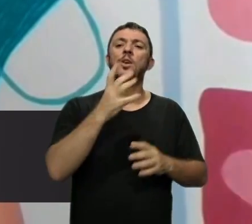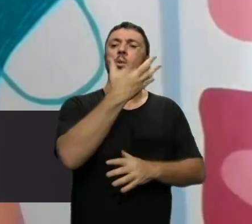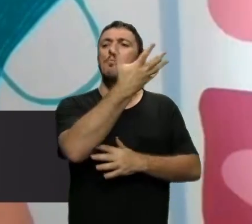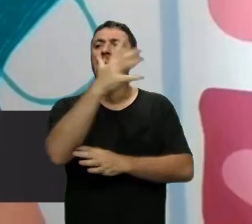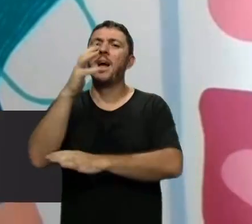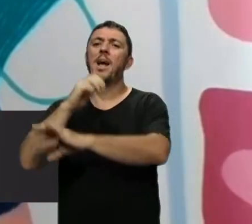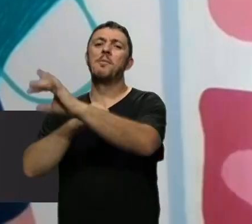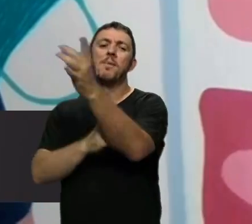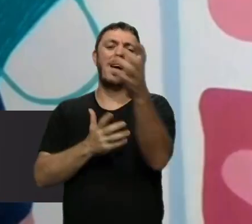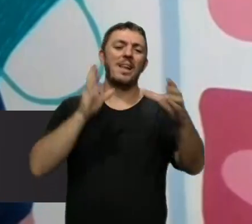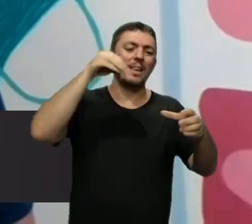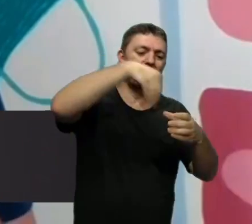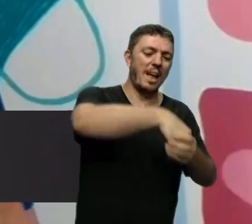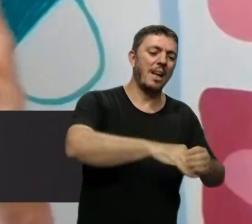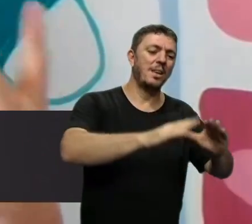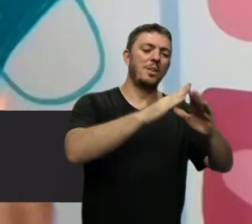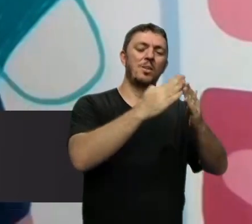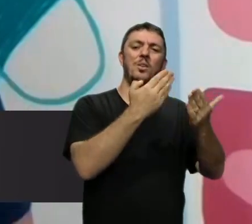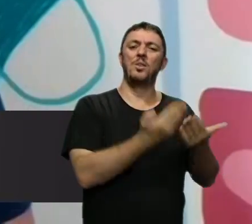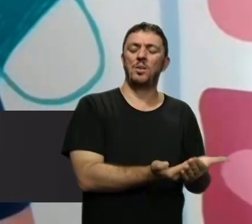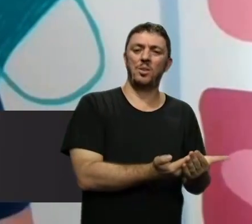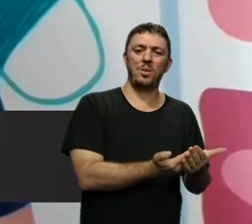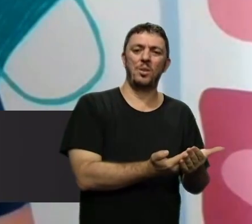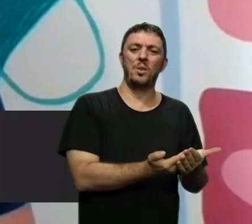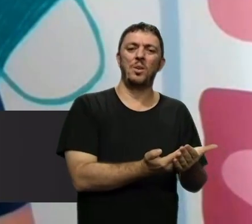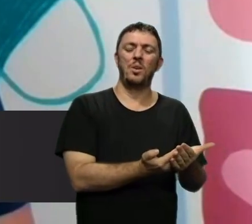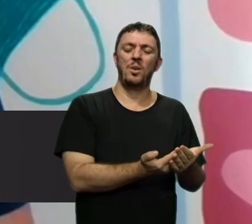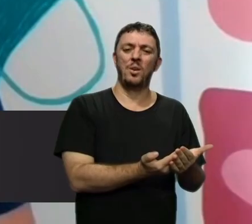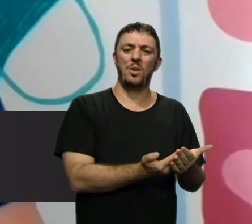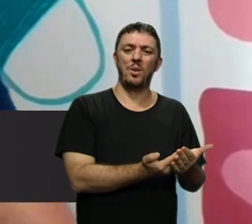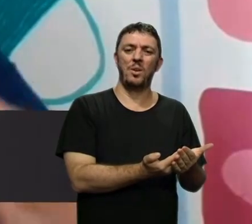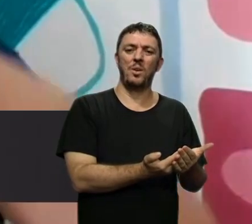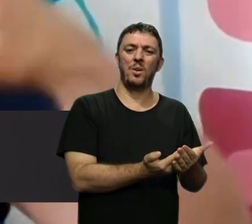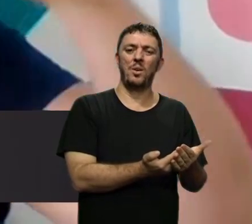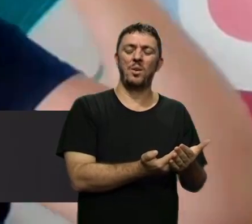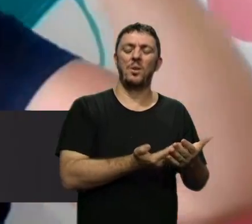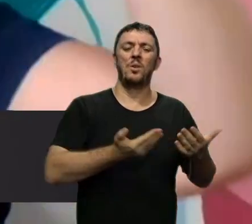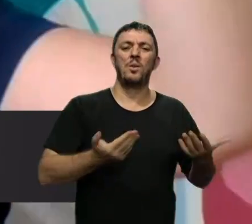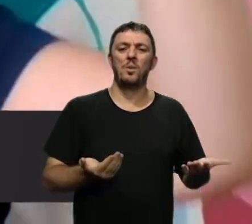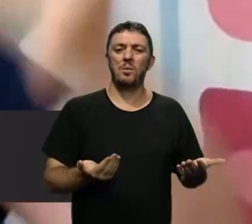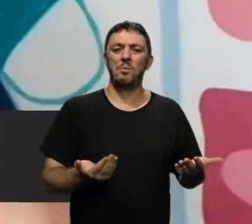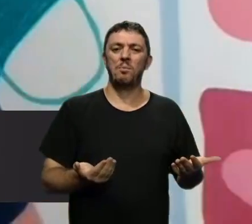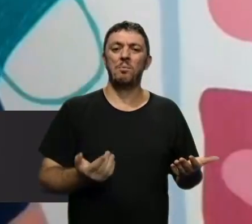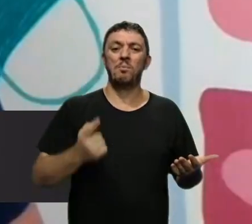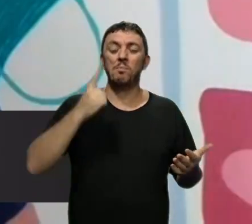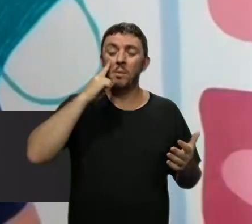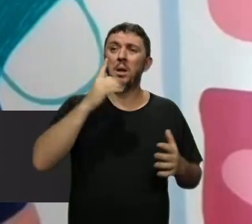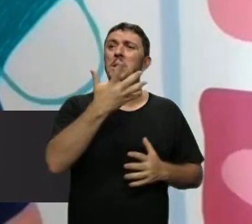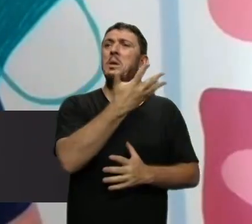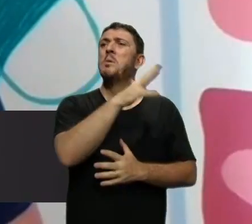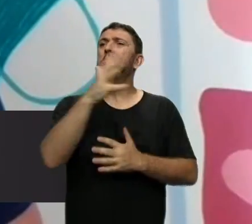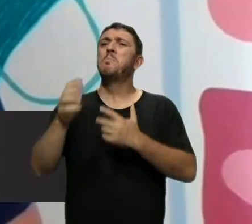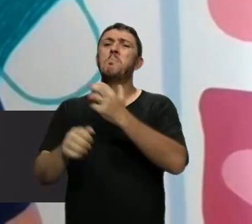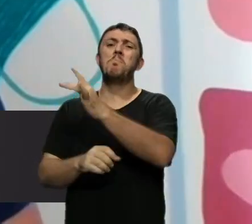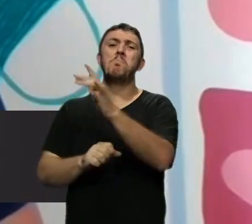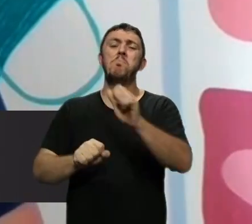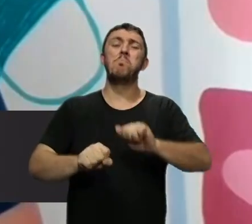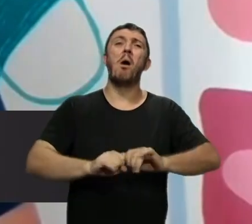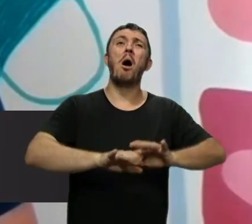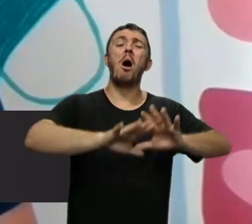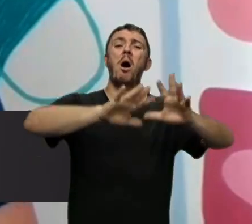na escola, não adianta a gente querer ter a natureza atravessando um